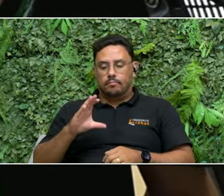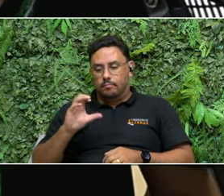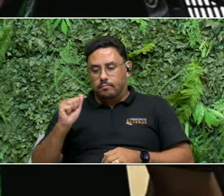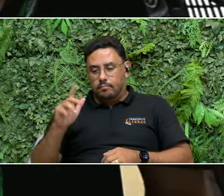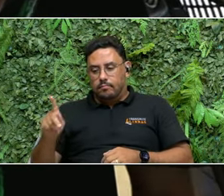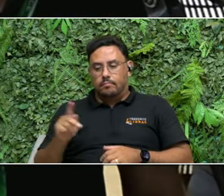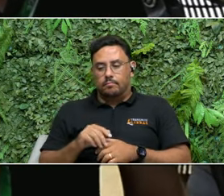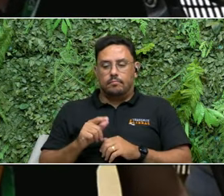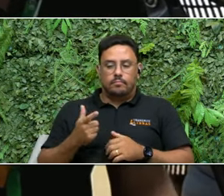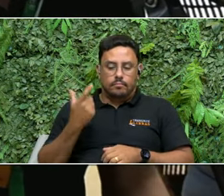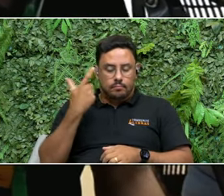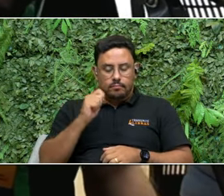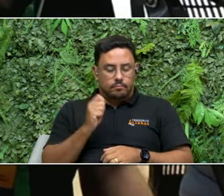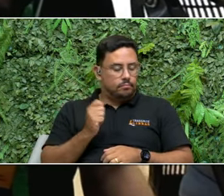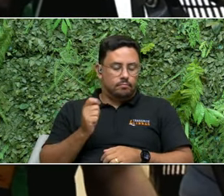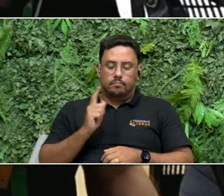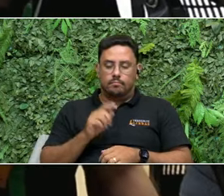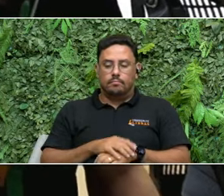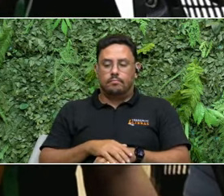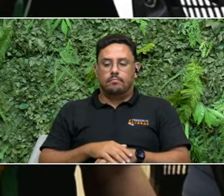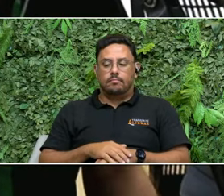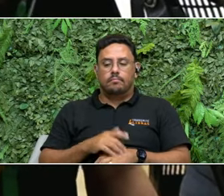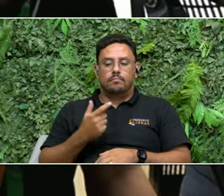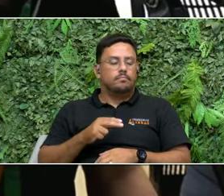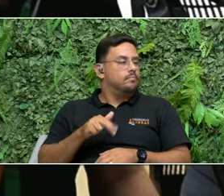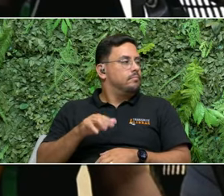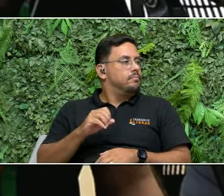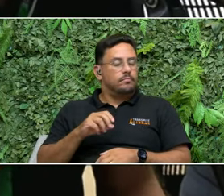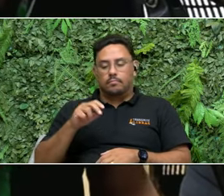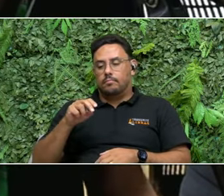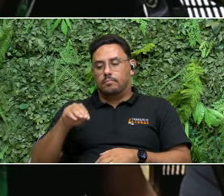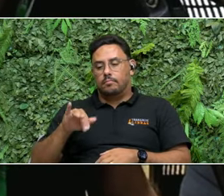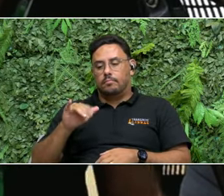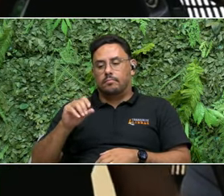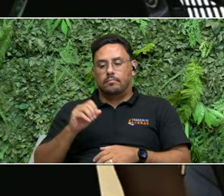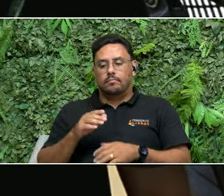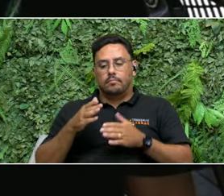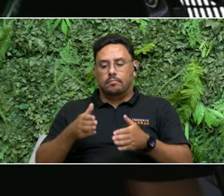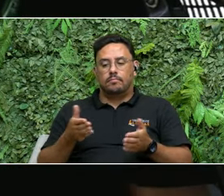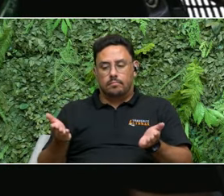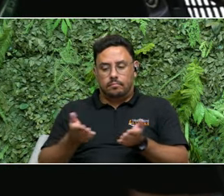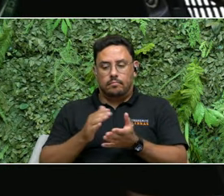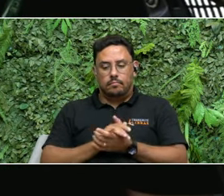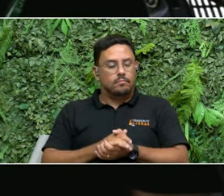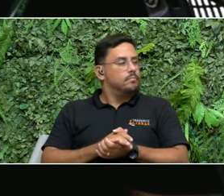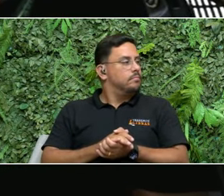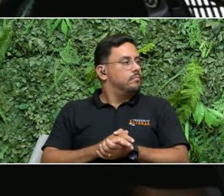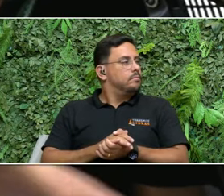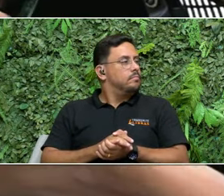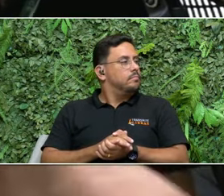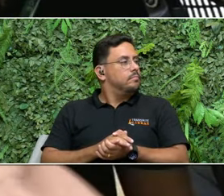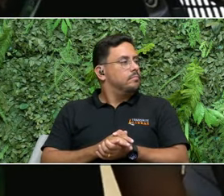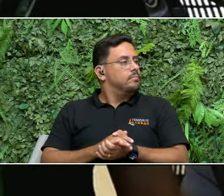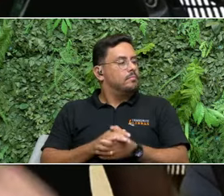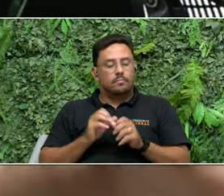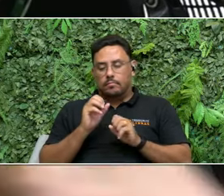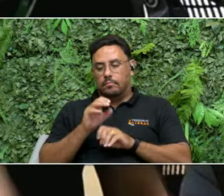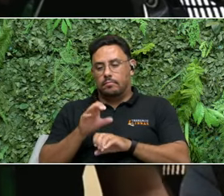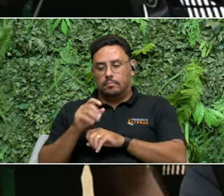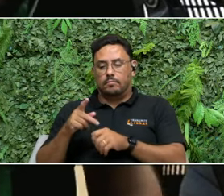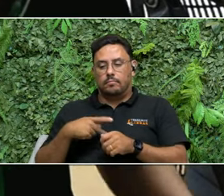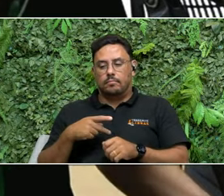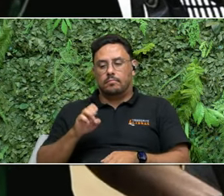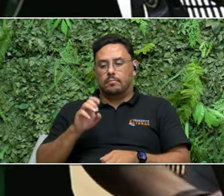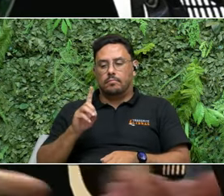né Não dá não dá sem nota e nem pro milito né porque também Car chegou agora é também não tem professor porque ele